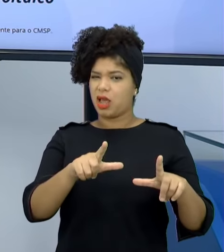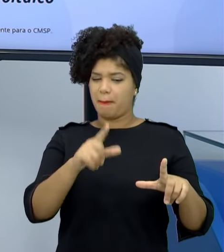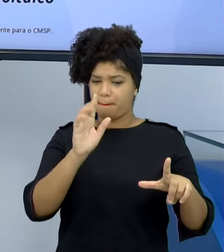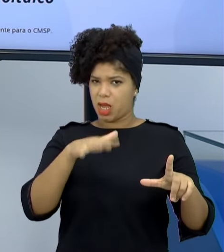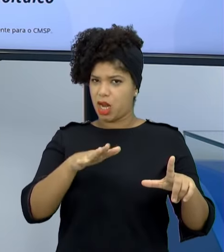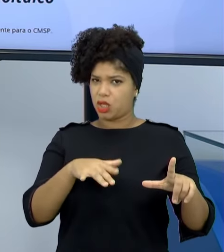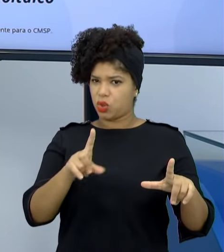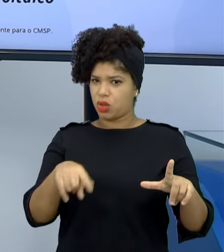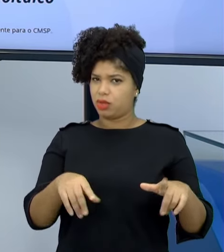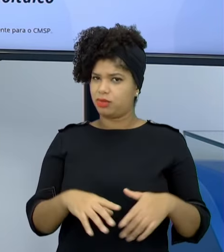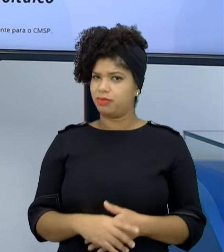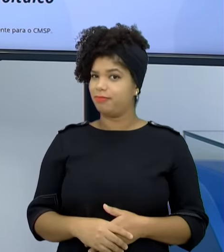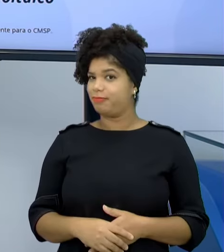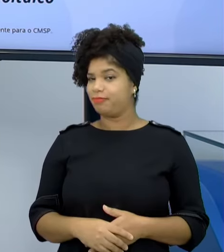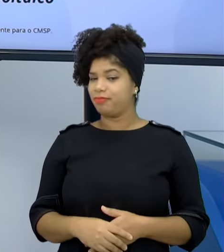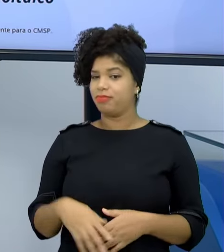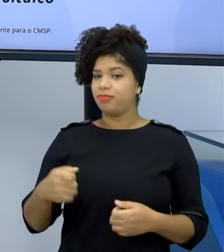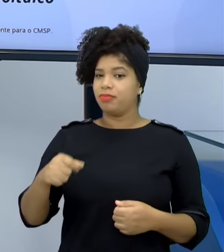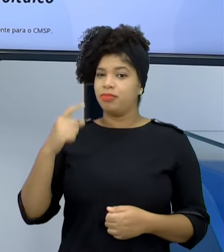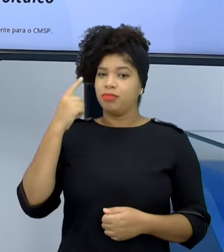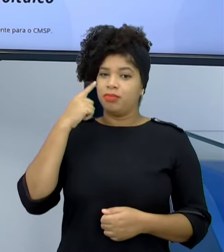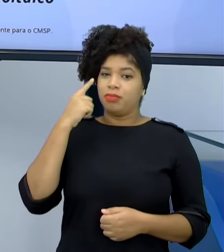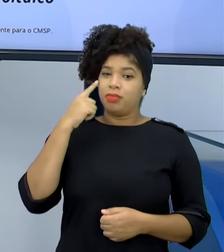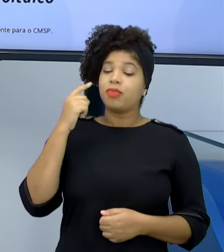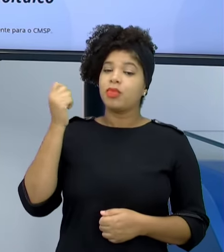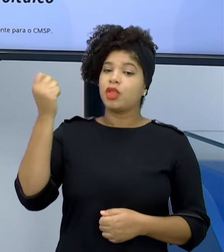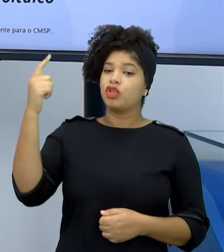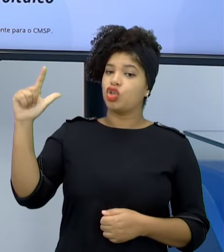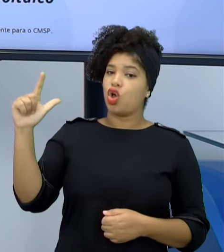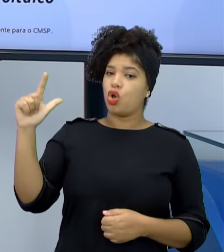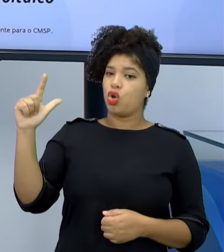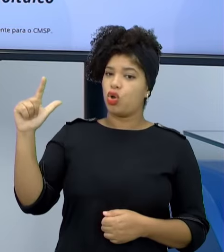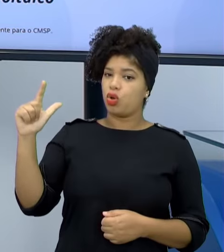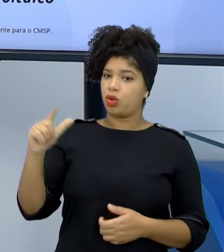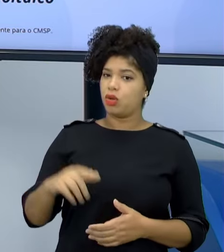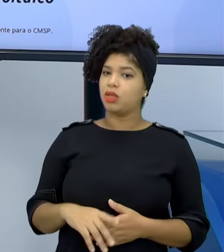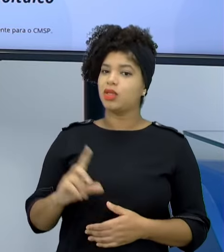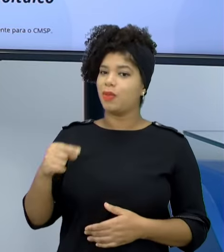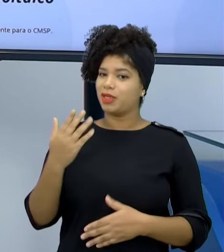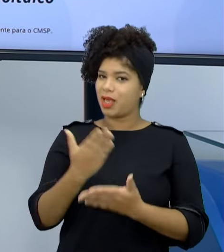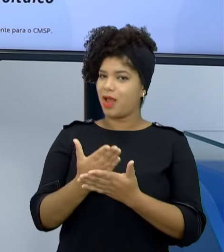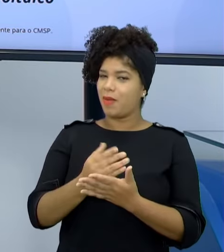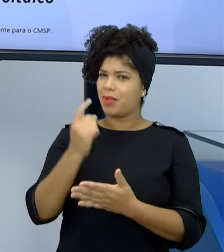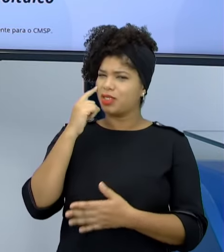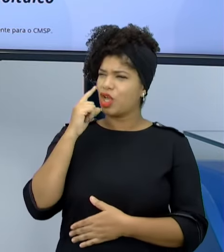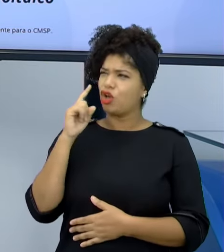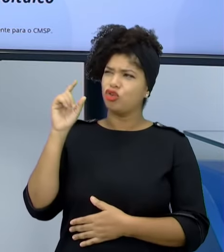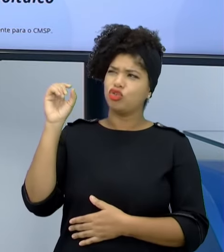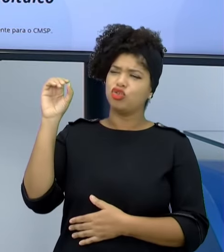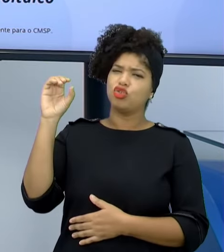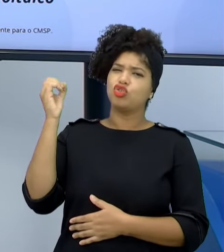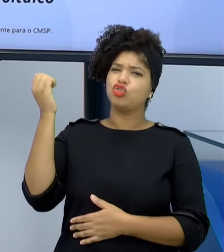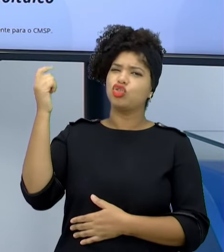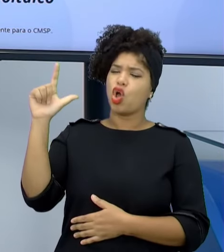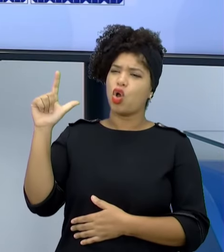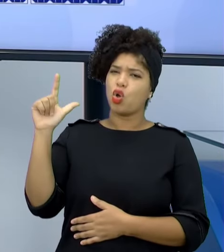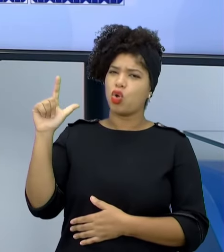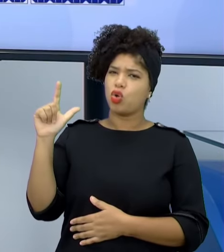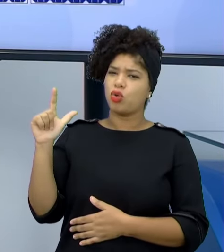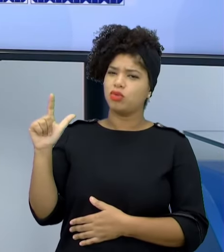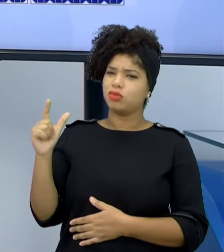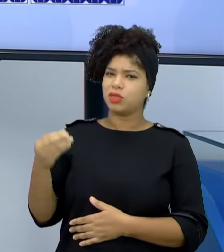na sensibilidade, na disponibilidade solar do planeta. Tem uma aula preparada para vocês sobre isso também. Aqui a gente vai